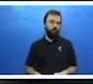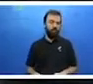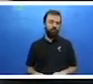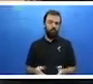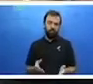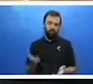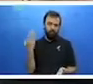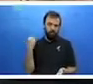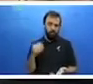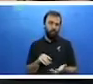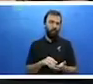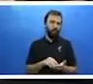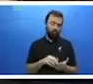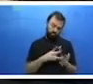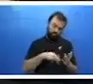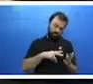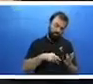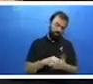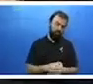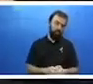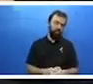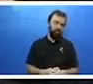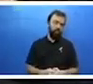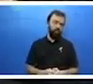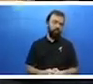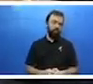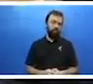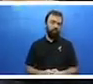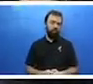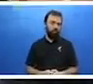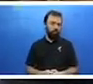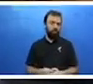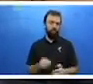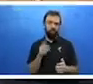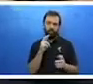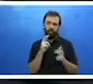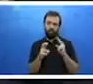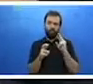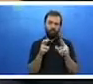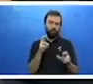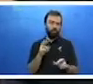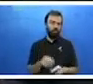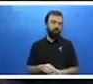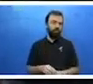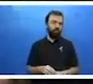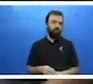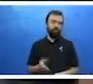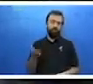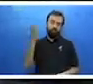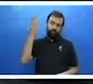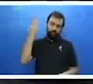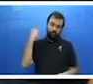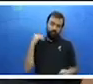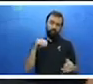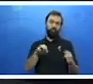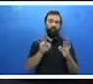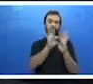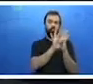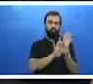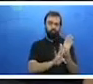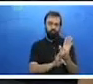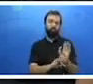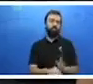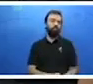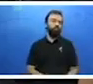Volte ao tópico coletando dados, o IBGE, para responder as perguntas. Então, vocês vão voltar nesse